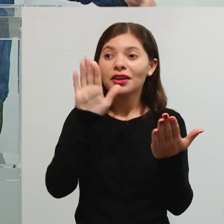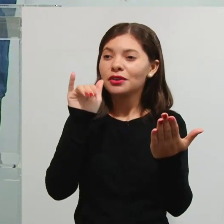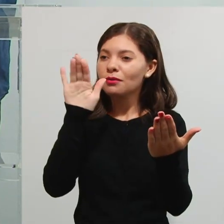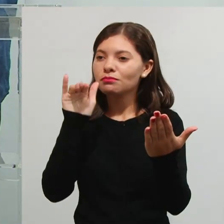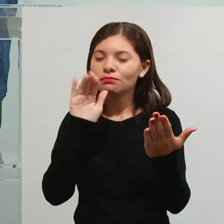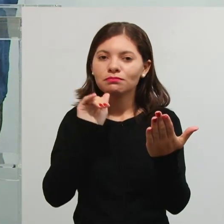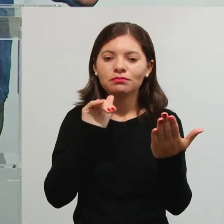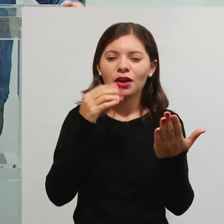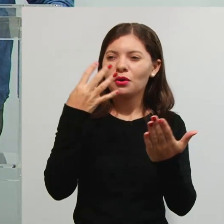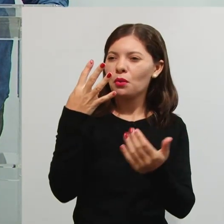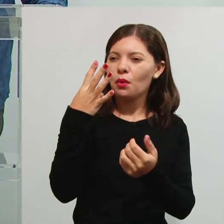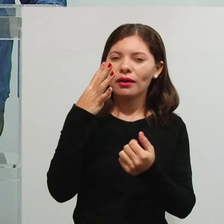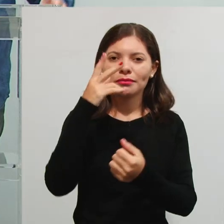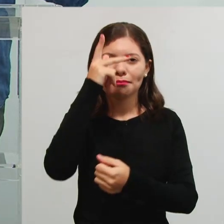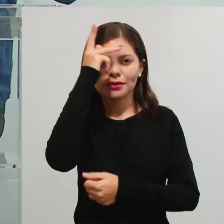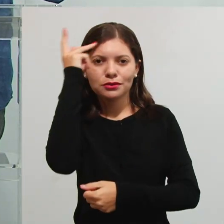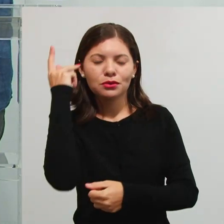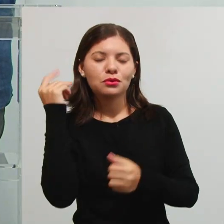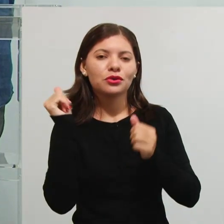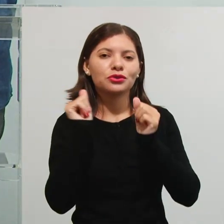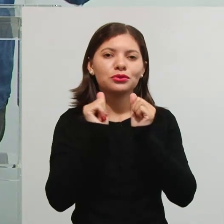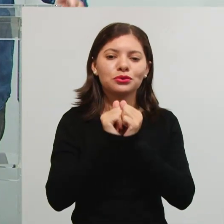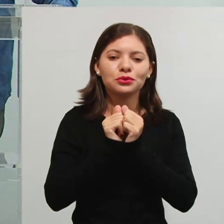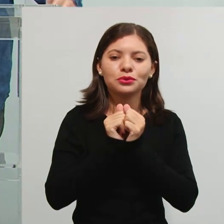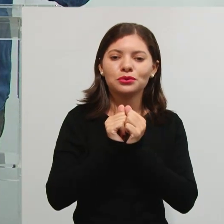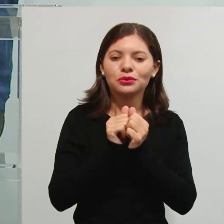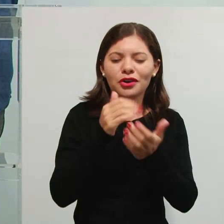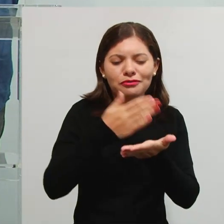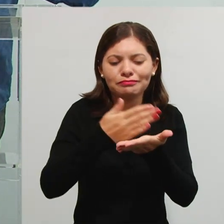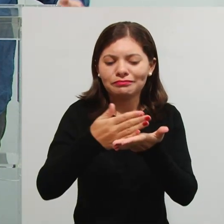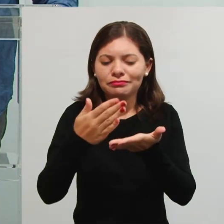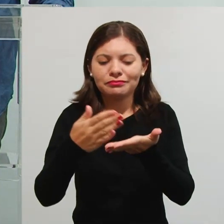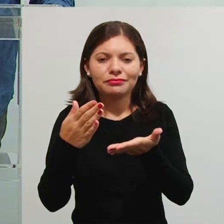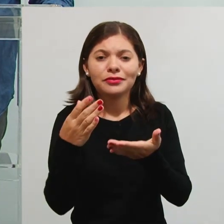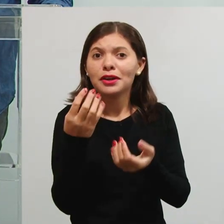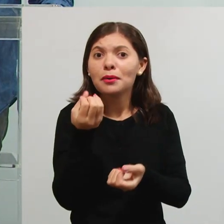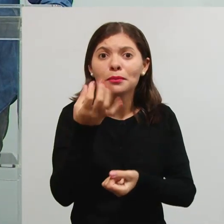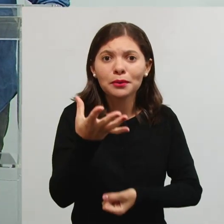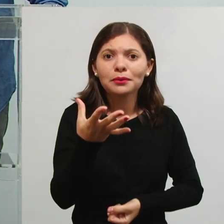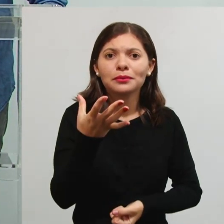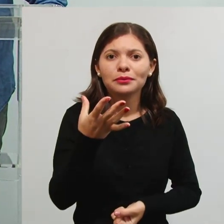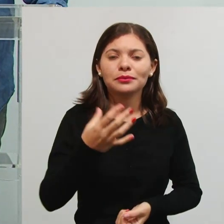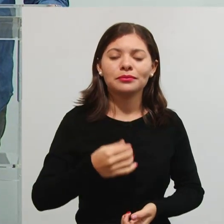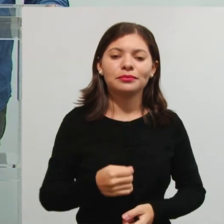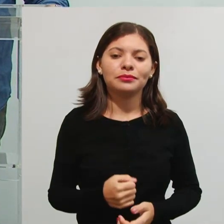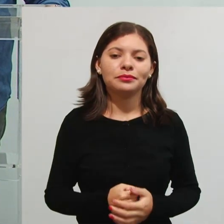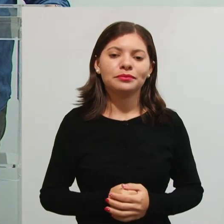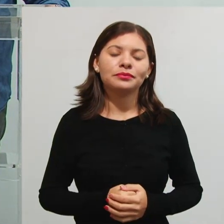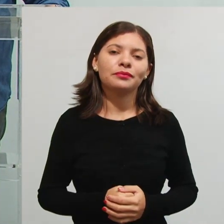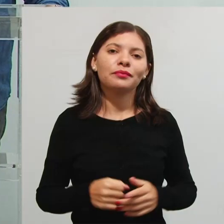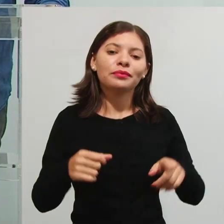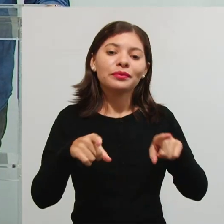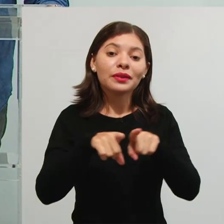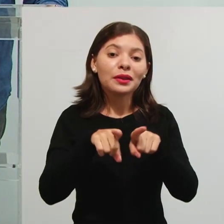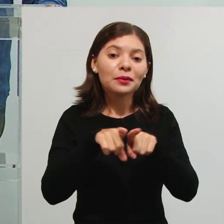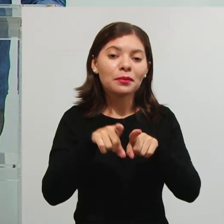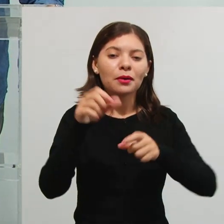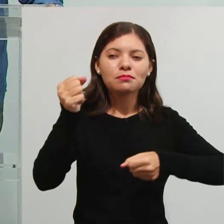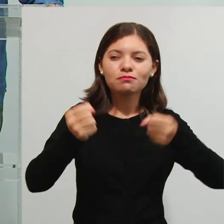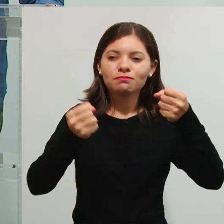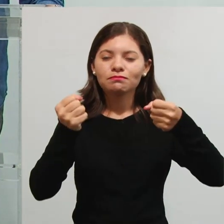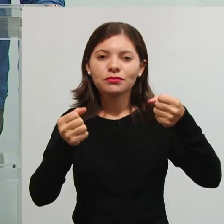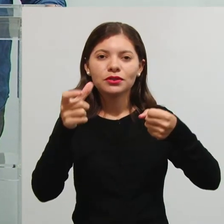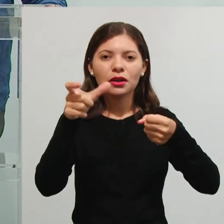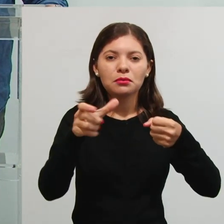vai em 4 pessoas ali no carro, você divide a conta com todo mundo e fica bacaninha. E ao mesmo tempo, ali o motorista,